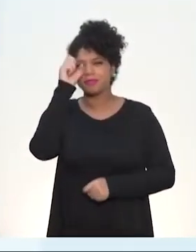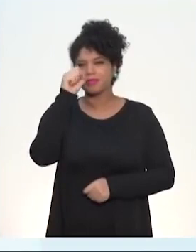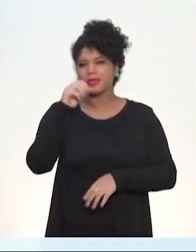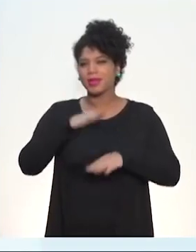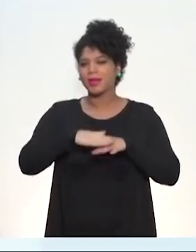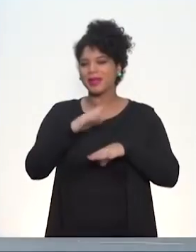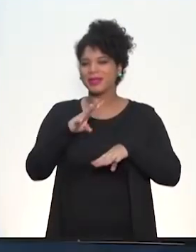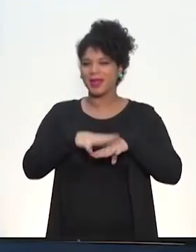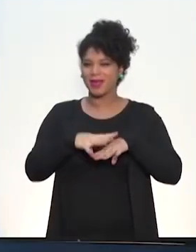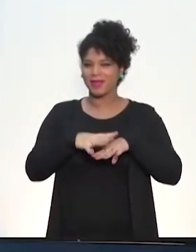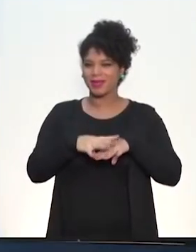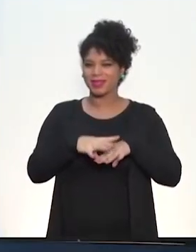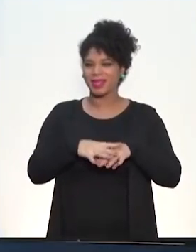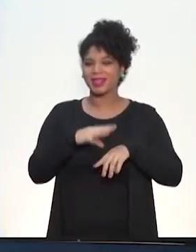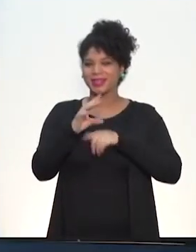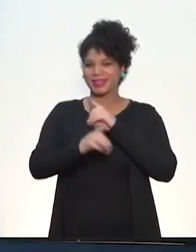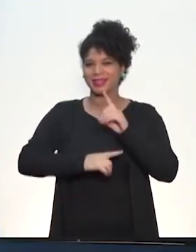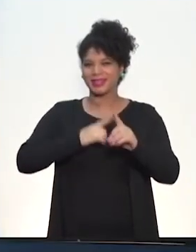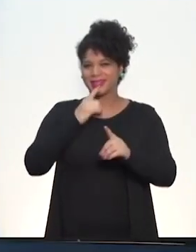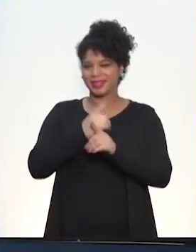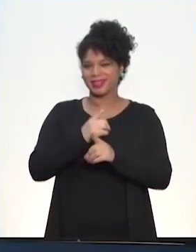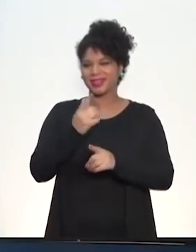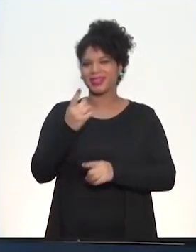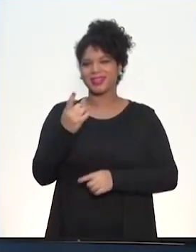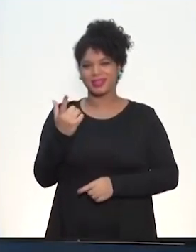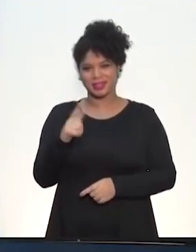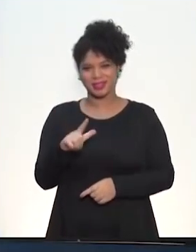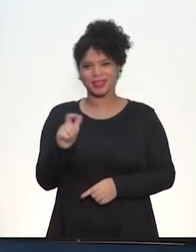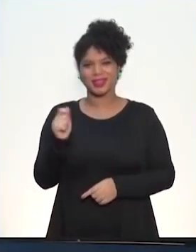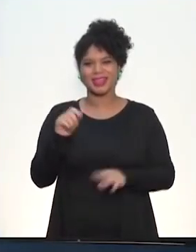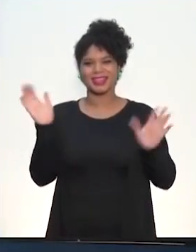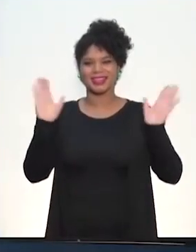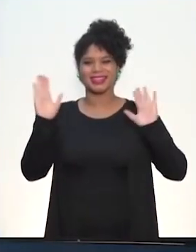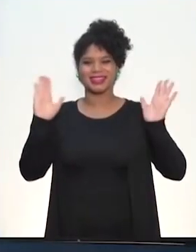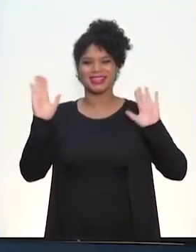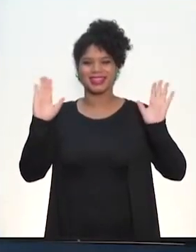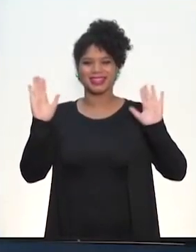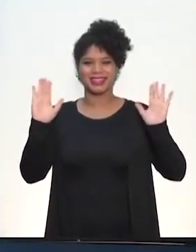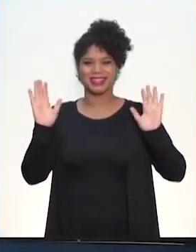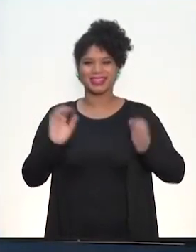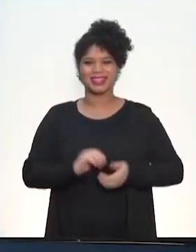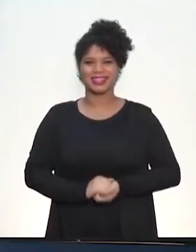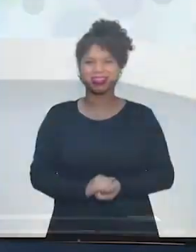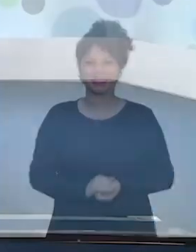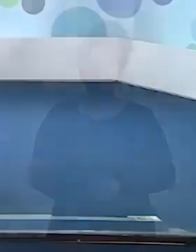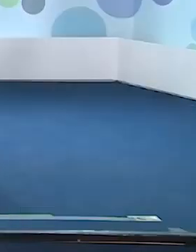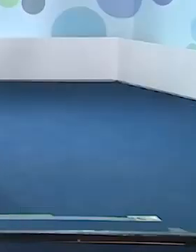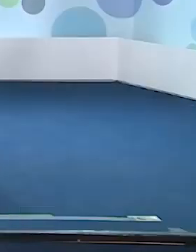matemática. E a gente se vê numa próxima oportunidade, pessoal. Tchau, tchau. Tchau, tchau.